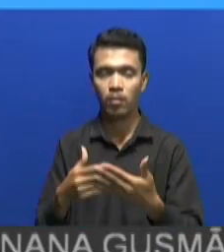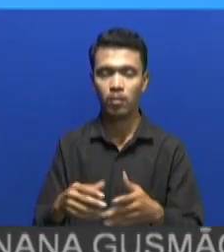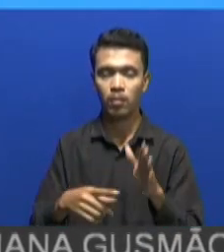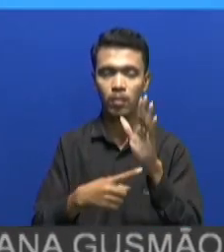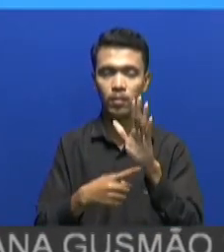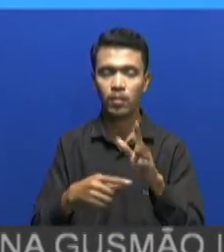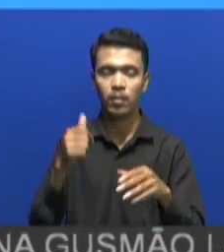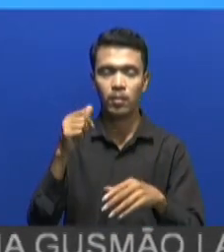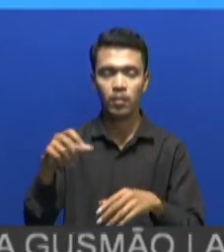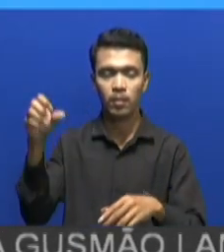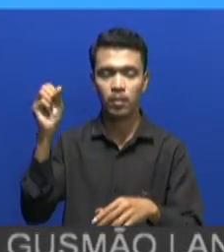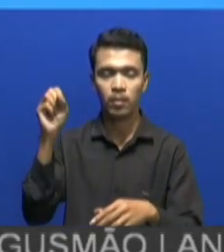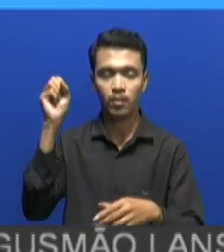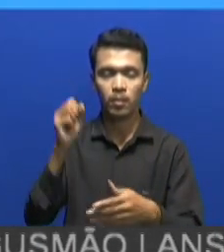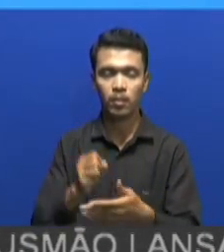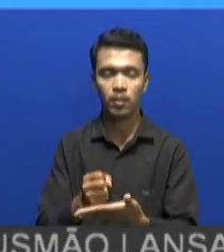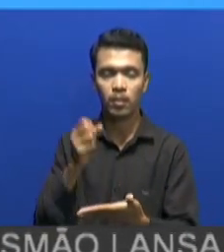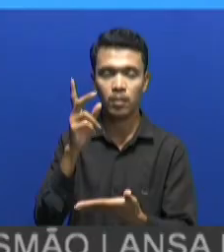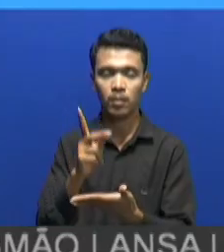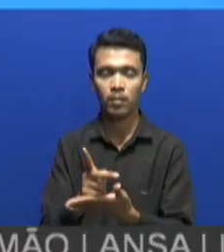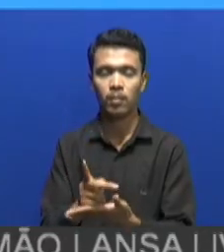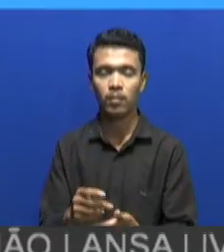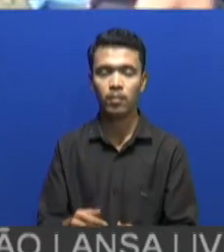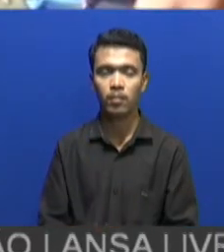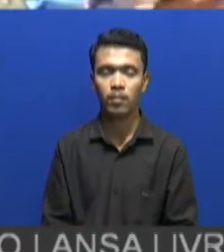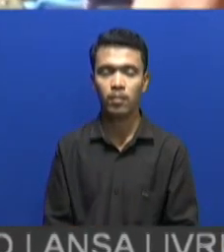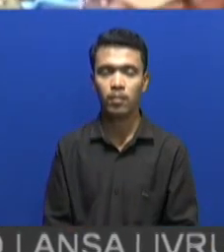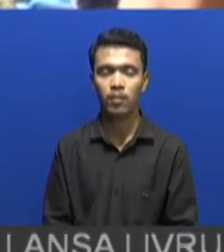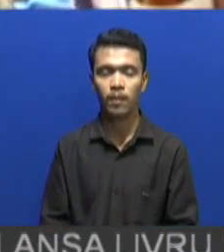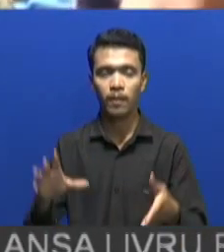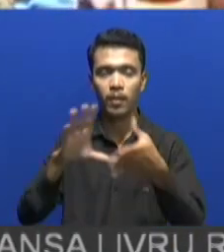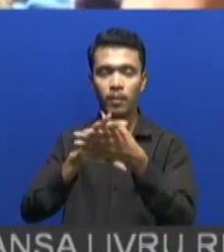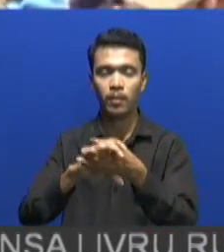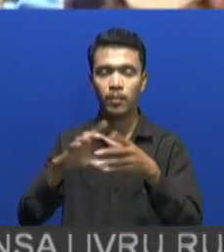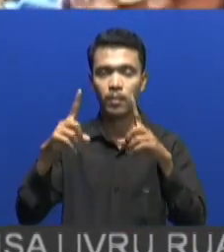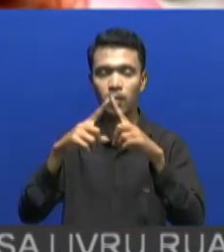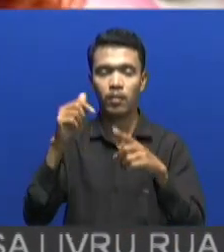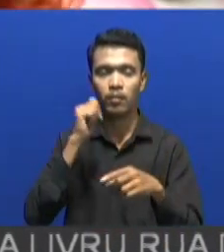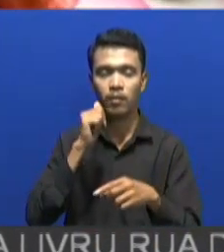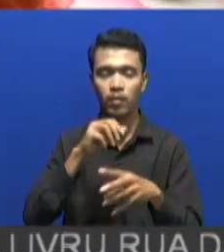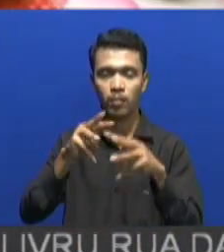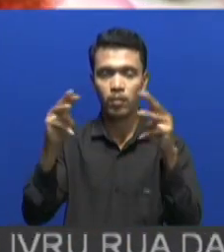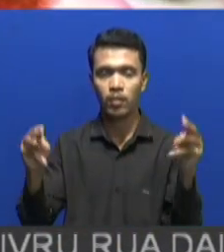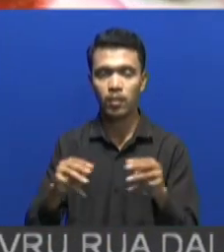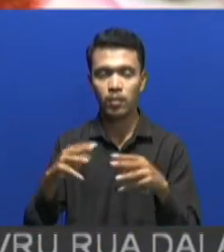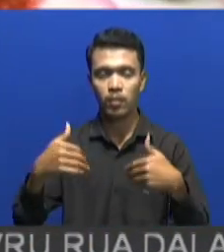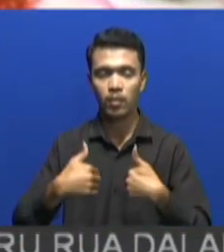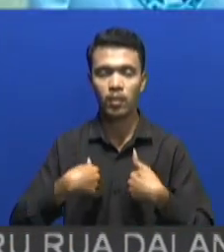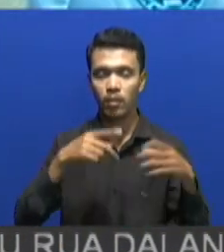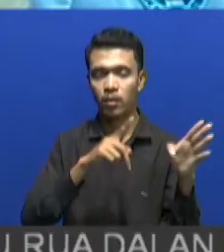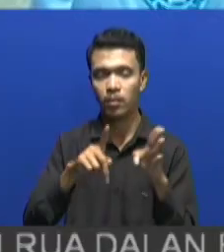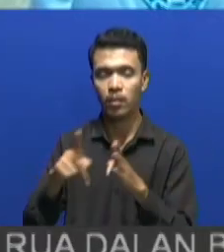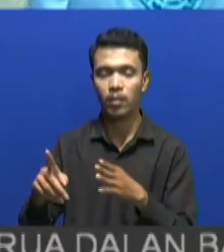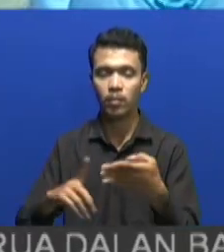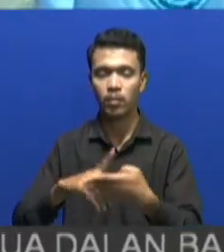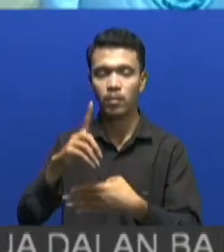Representante Secretário Estado Igualdade no Inclusão Henrique da Silva parabeniza feto rural no hateten ia plano kodi desenvolve